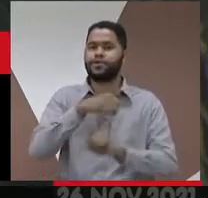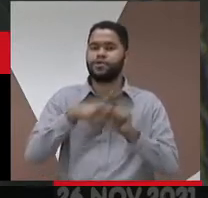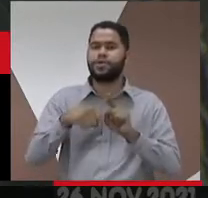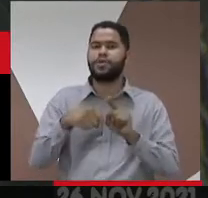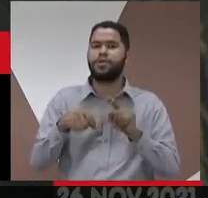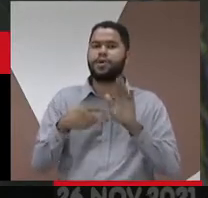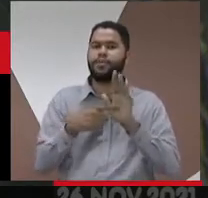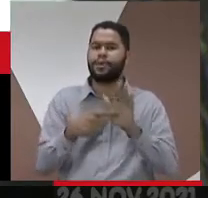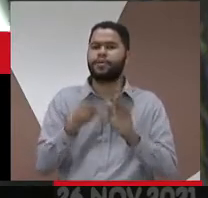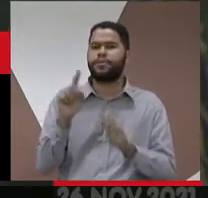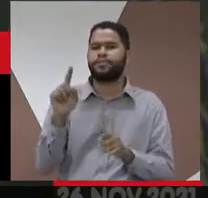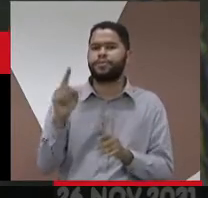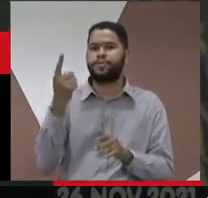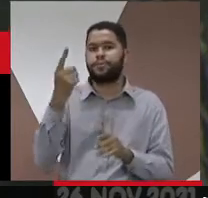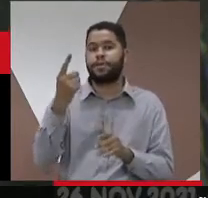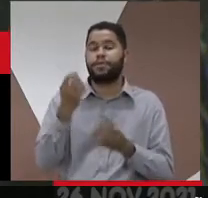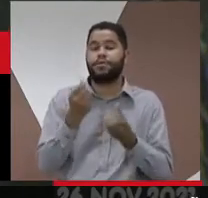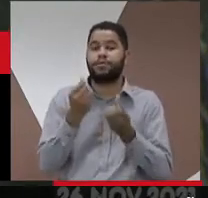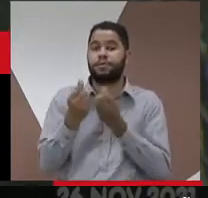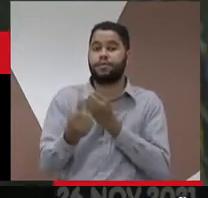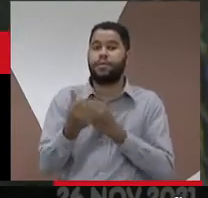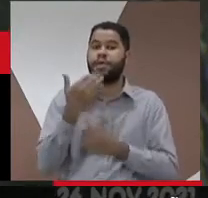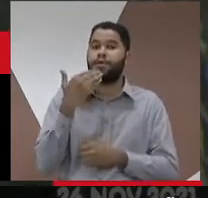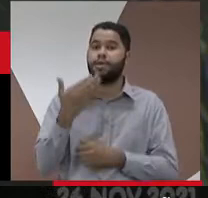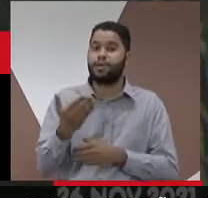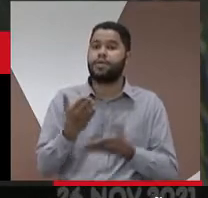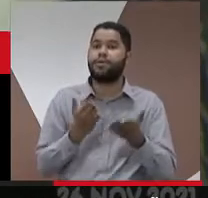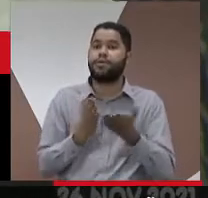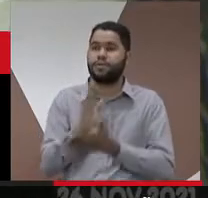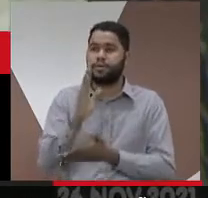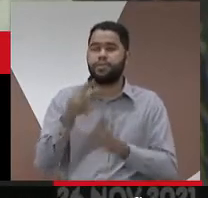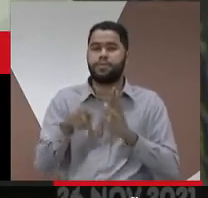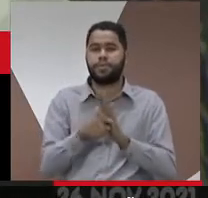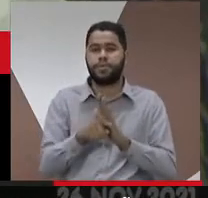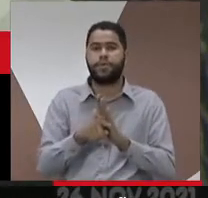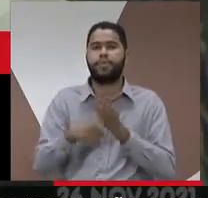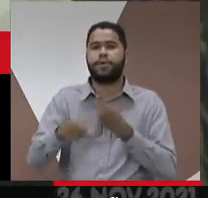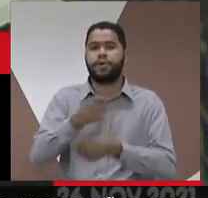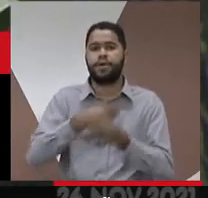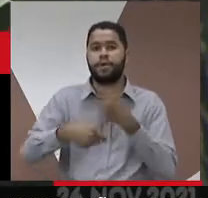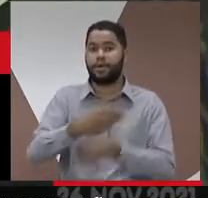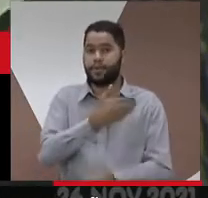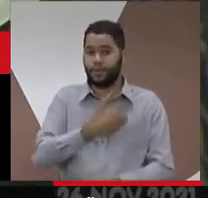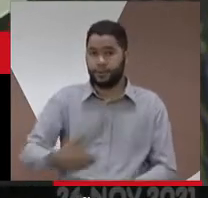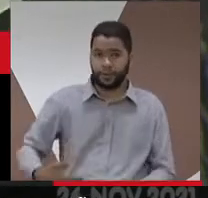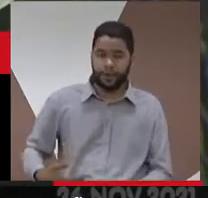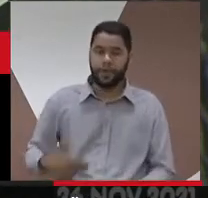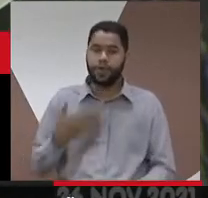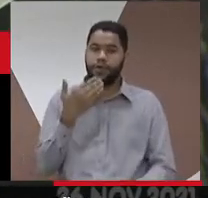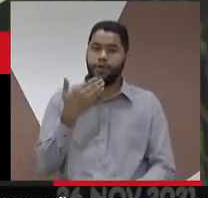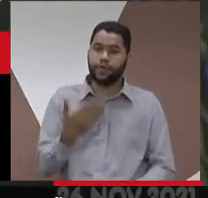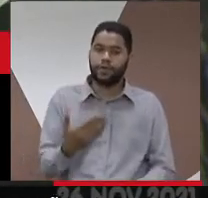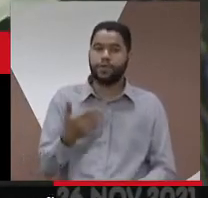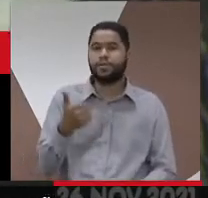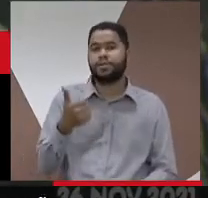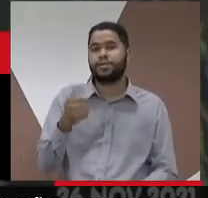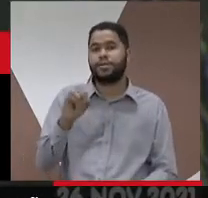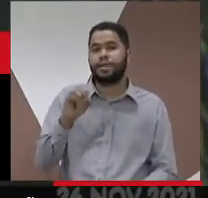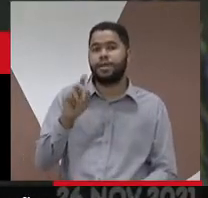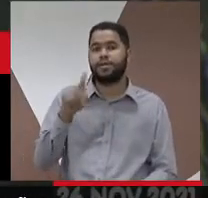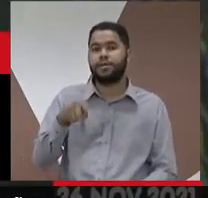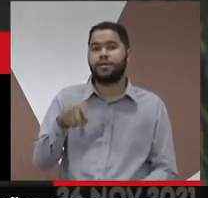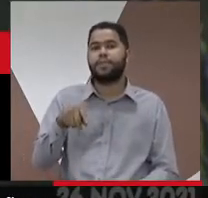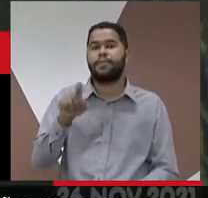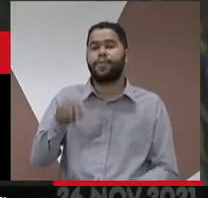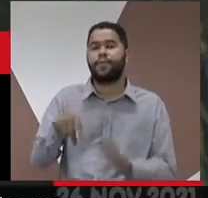apresentei no primeiro semestre um requerimento que foi aprovado na Comissão de Administração Pública, solicitando 10 pontos de